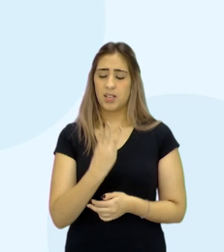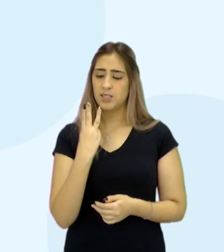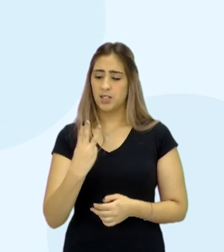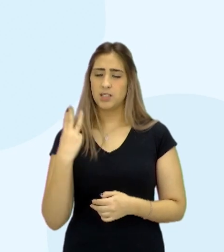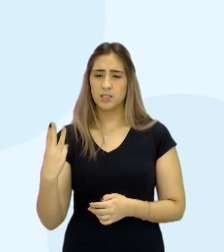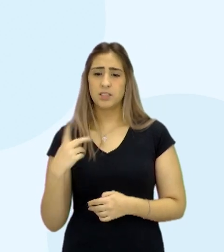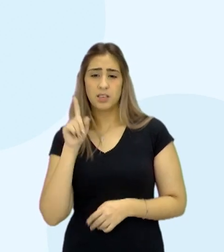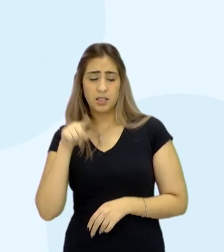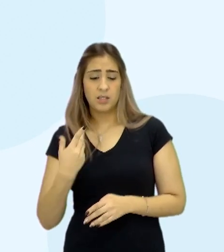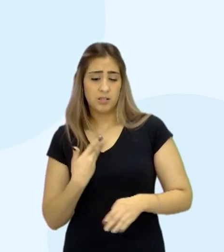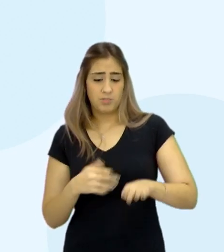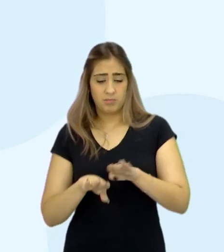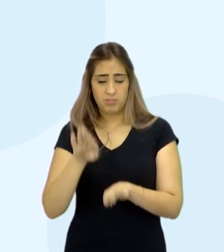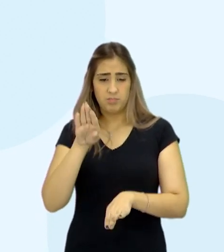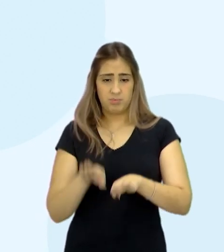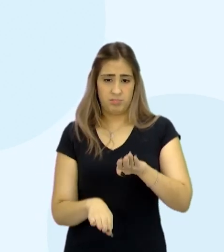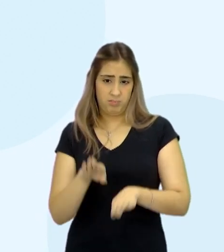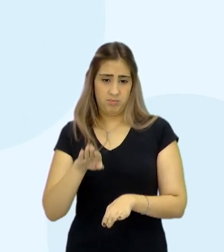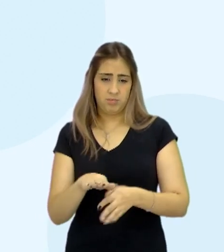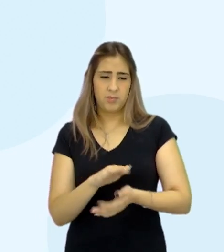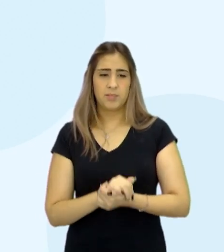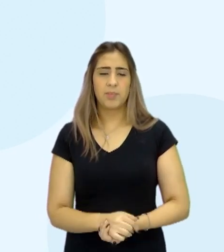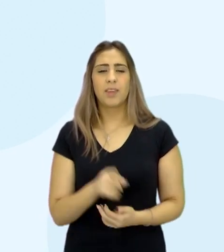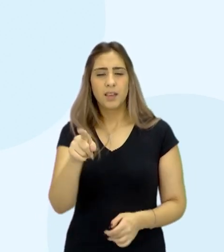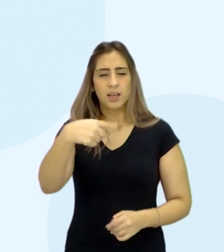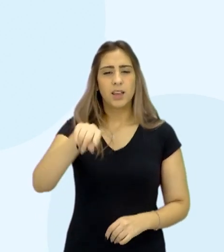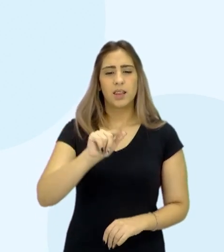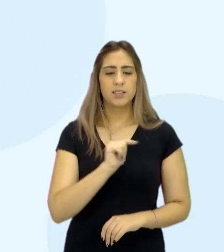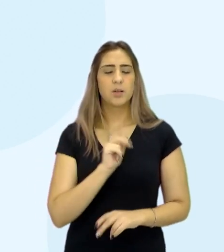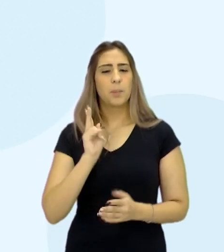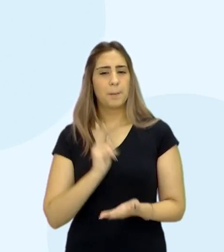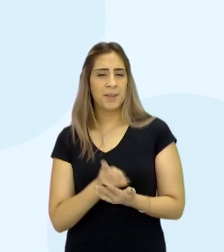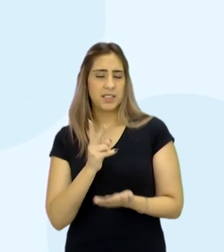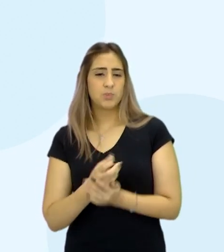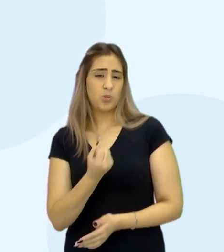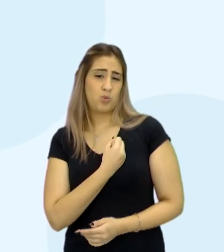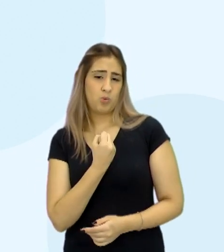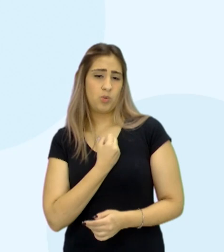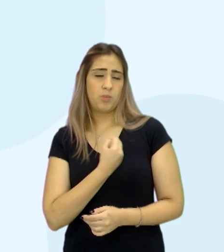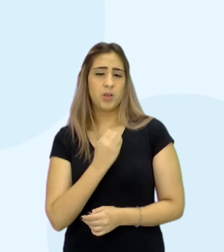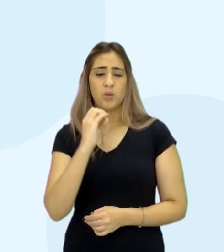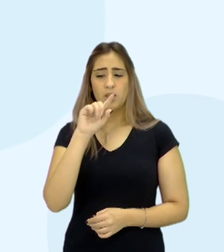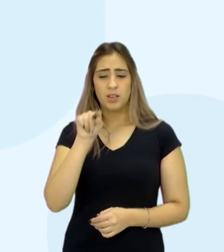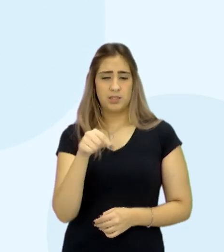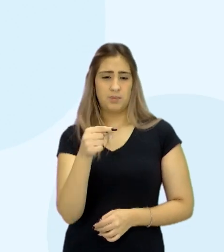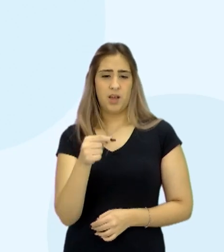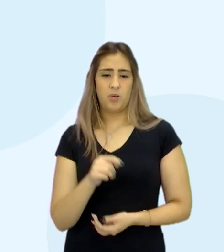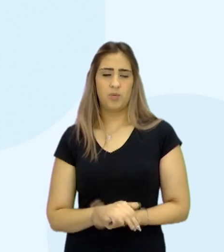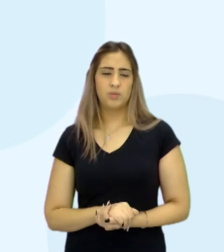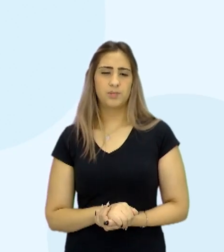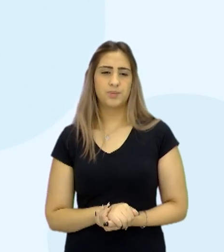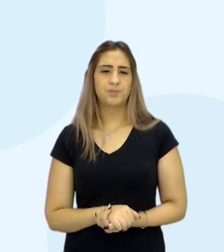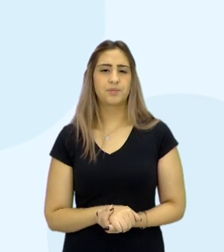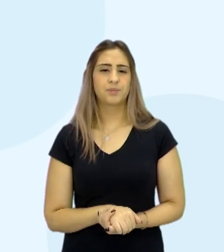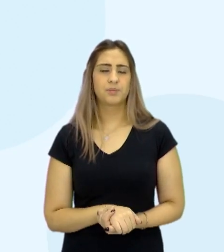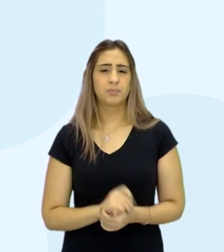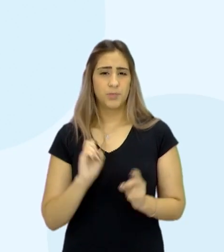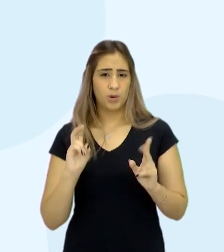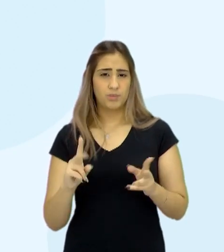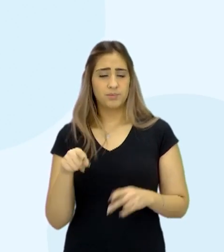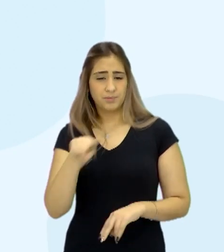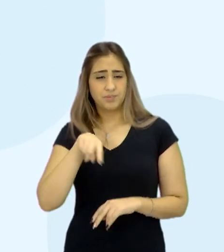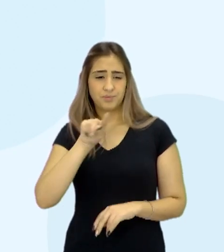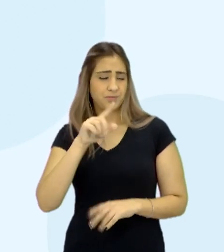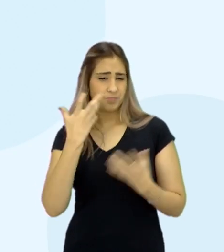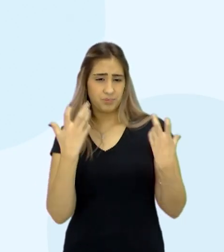0,3333, é uma dízima periódica, tá certo? Mas elas têm o mesmo valor decimal, então elas são equivalentes. Beleza? Uhum, sim. Se